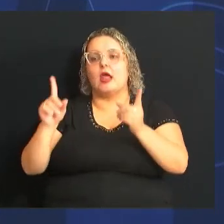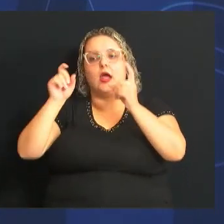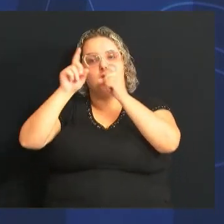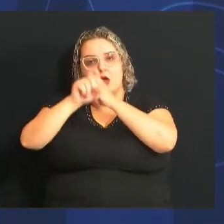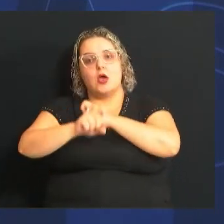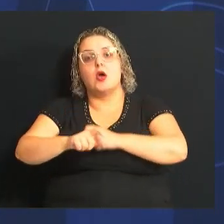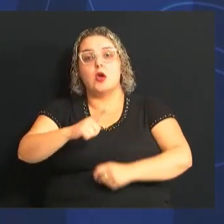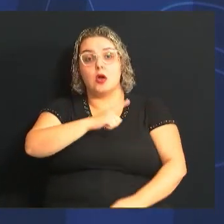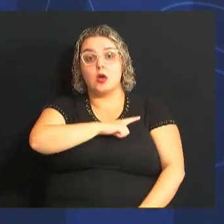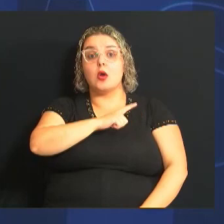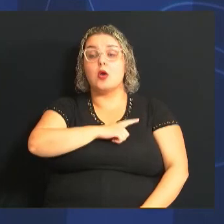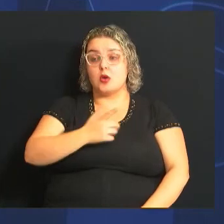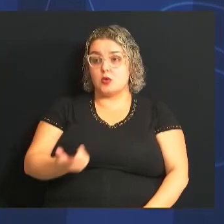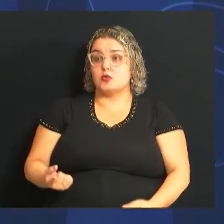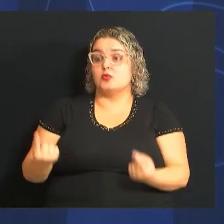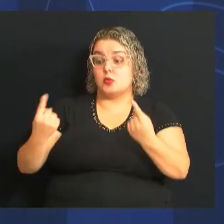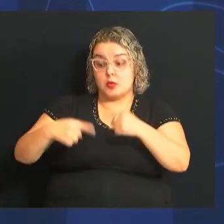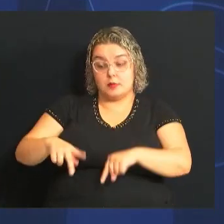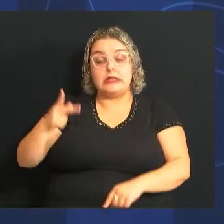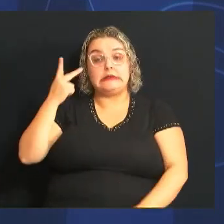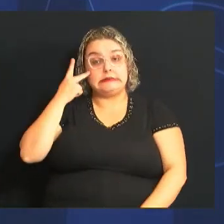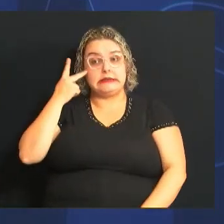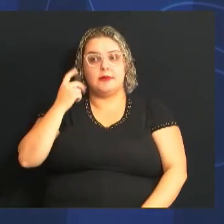no Campeonato Paulista.